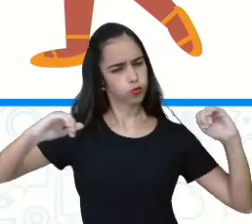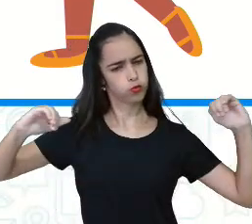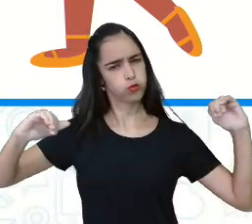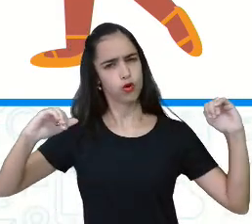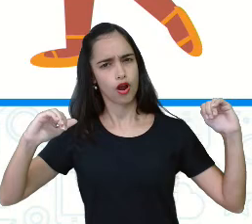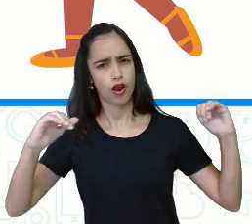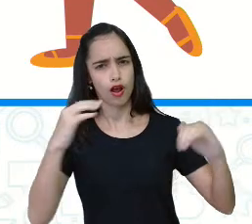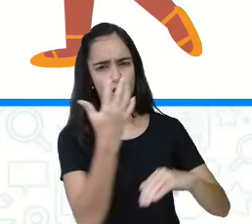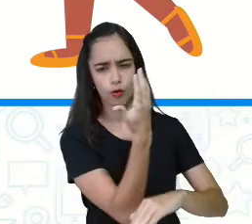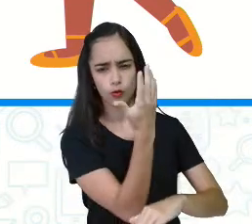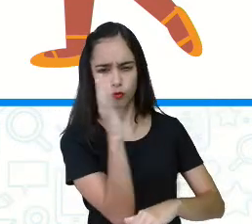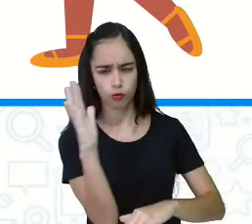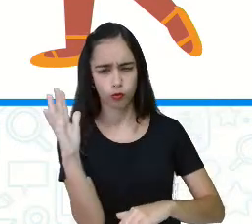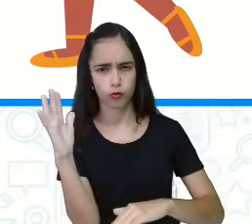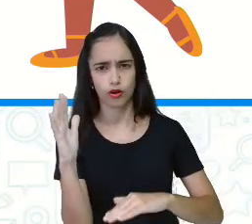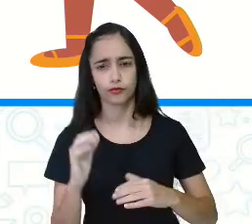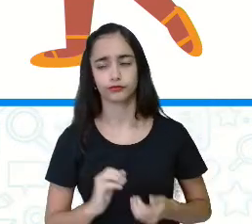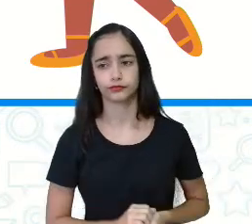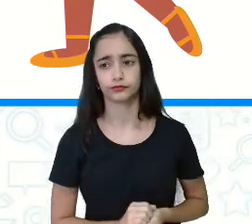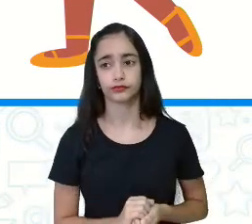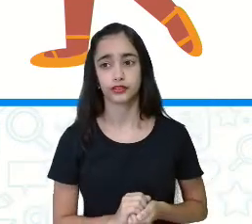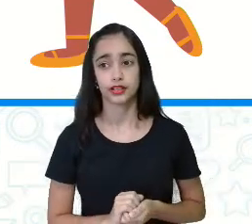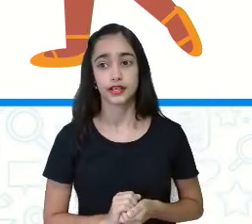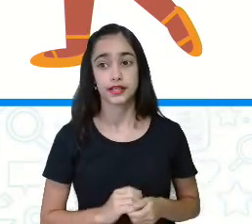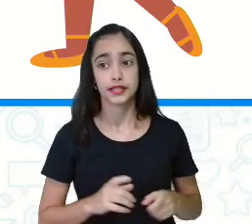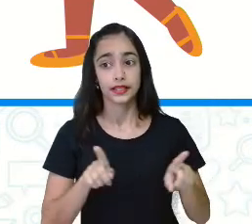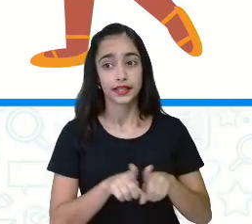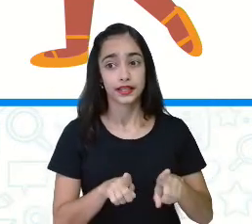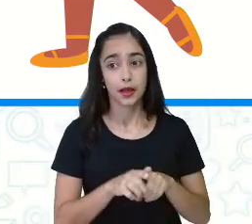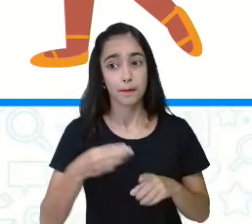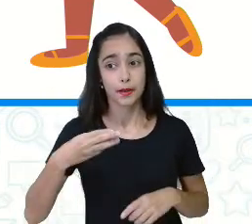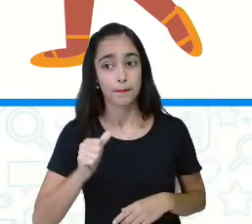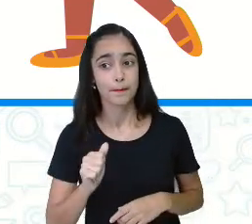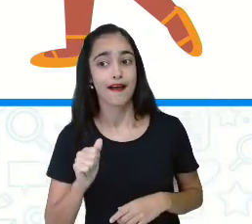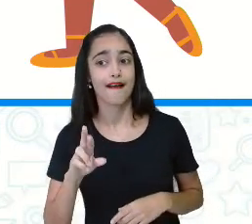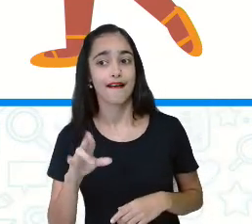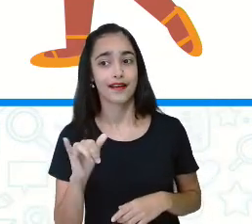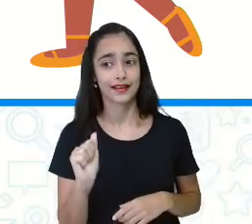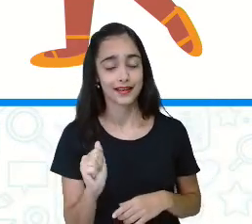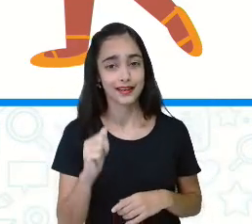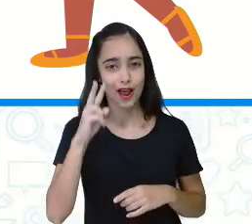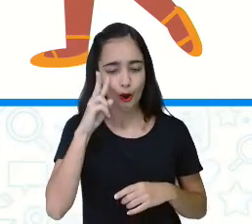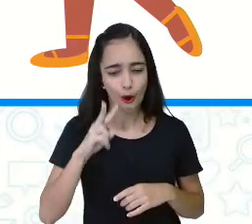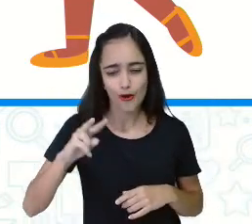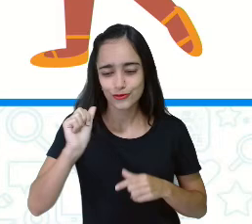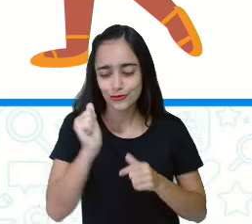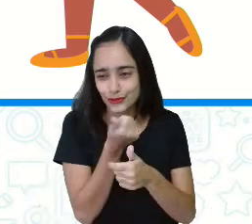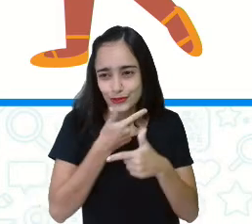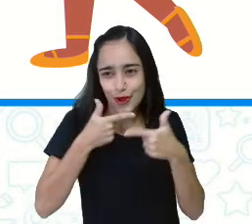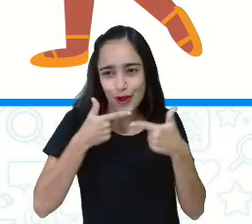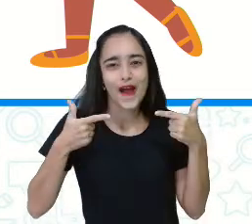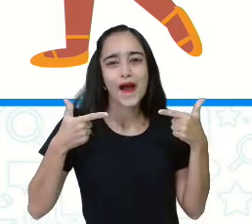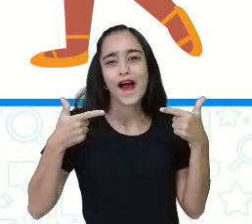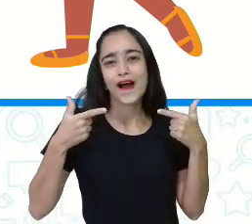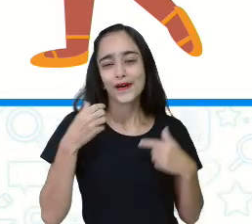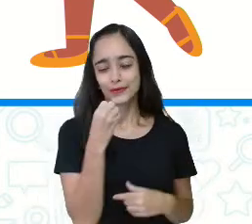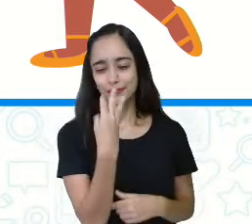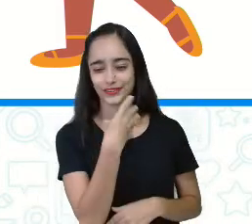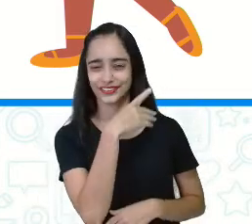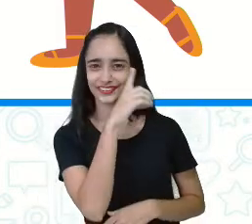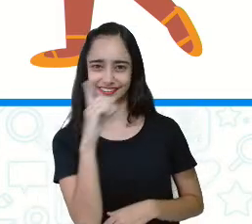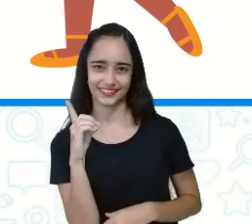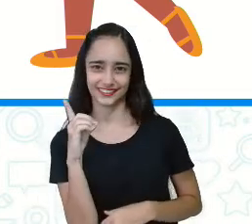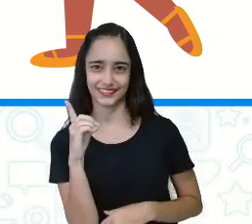e sorria. Bom dia! Olha que poema lindo. Perceberam aí que a gente já tem